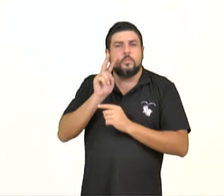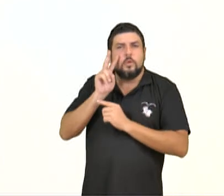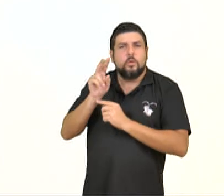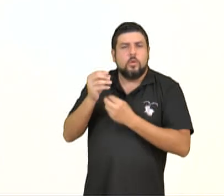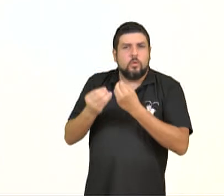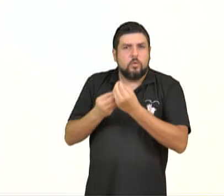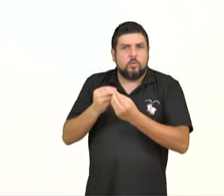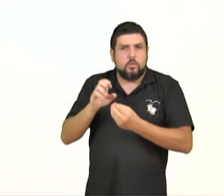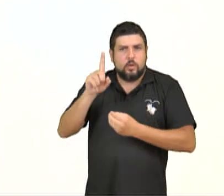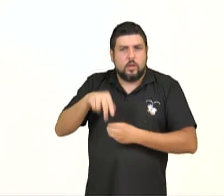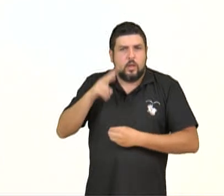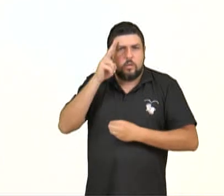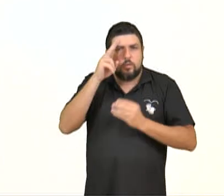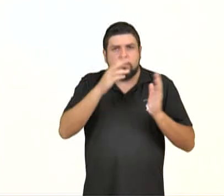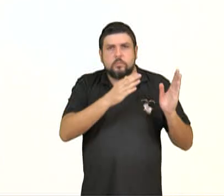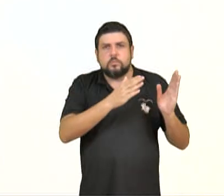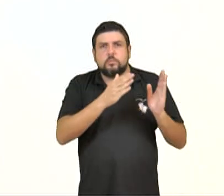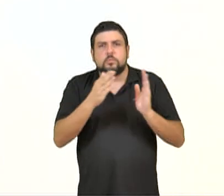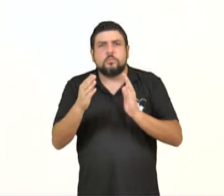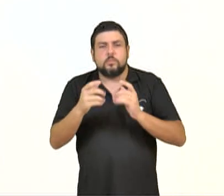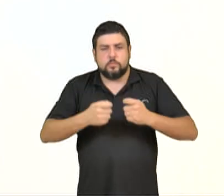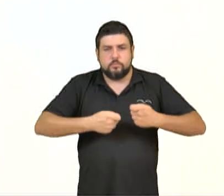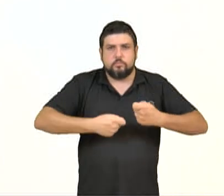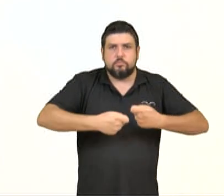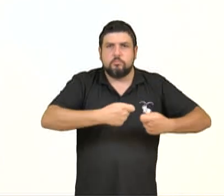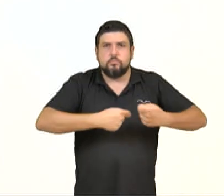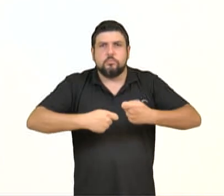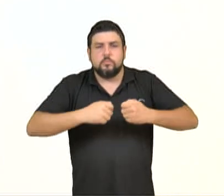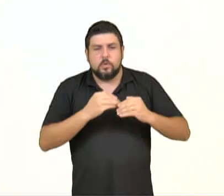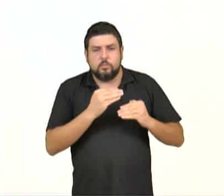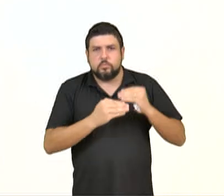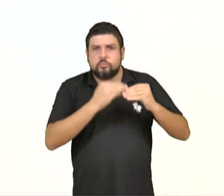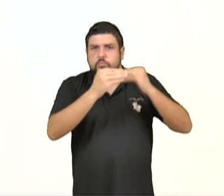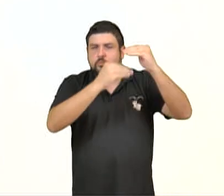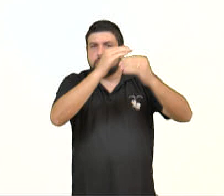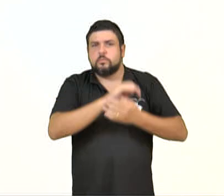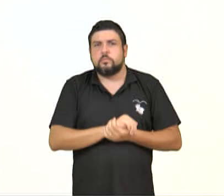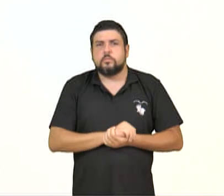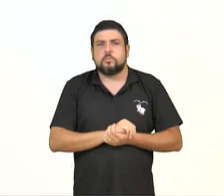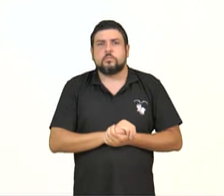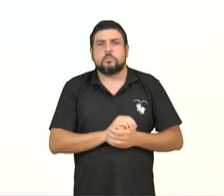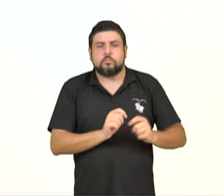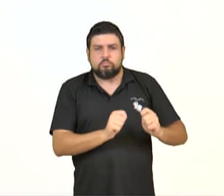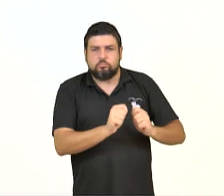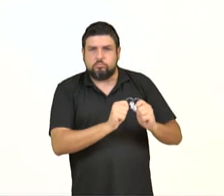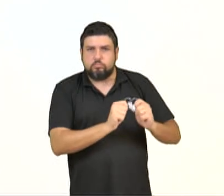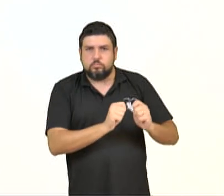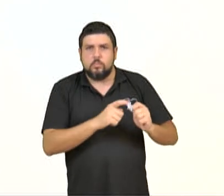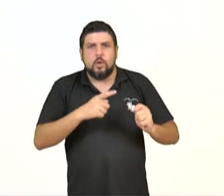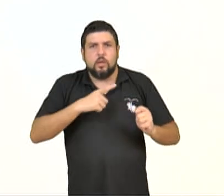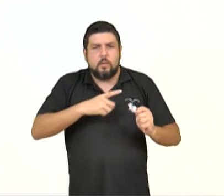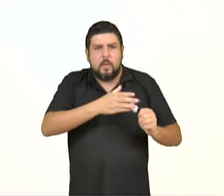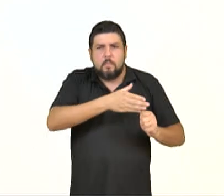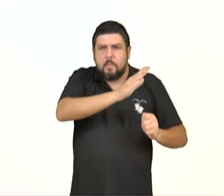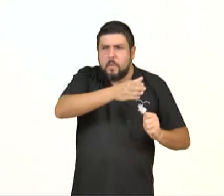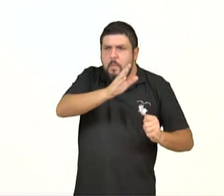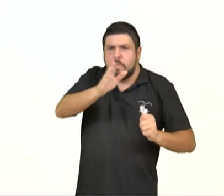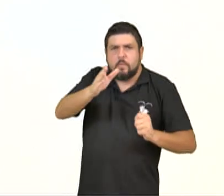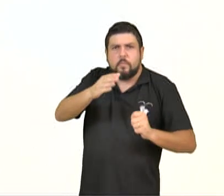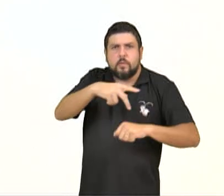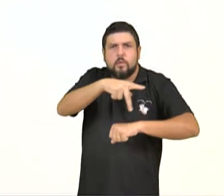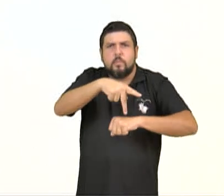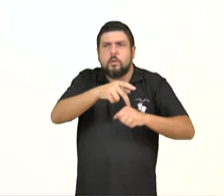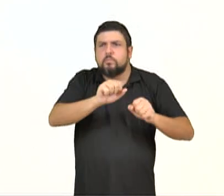imperativo histórico que condiciona a economia, a evolução da economia. Ela procura expandir os mercados e, portanto, os